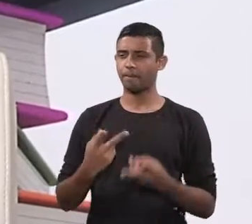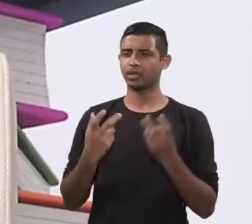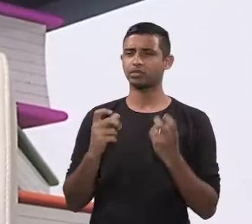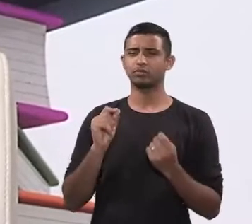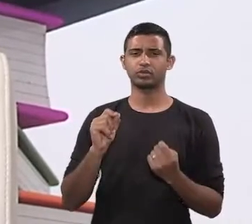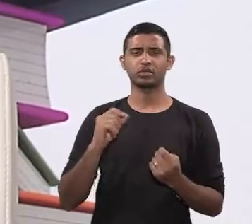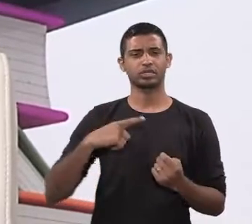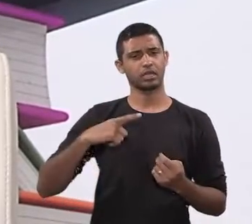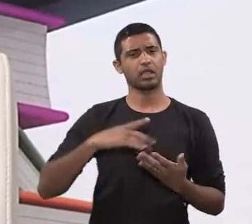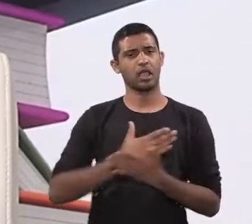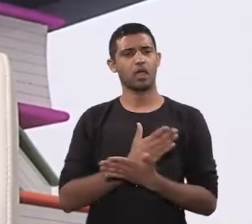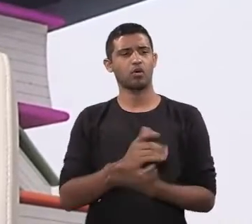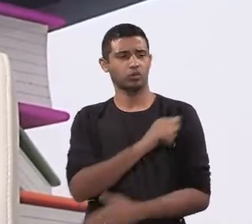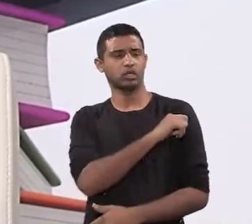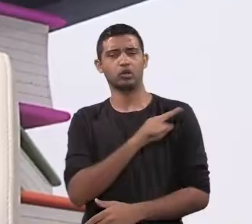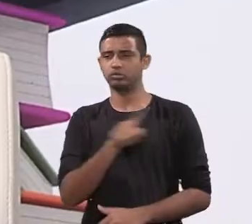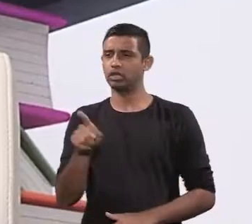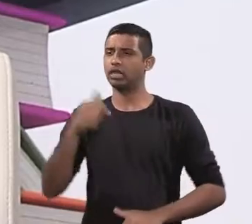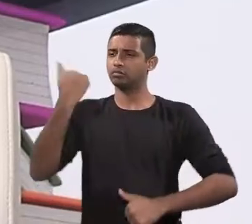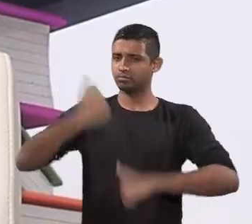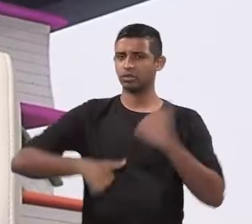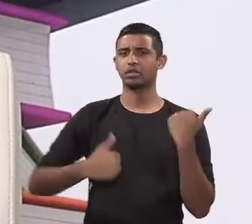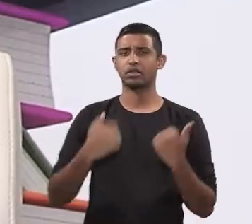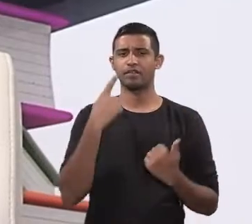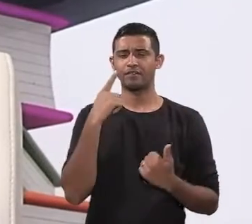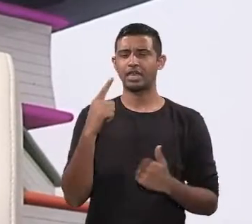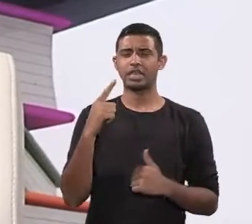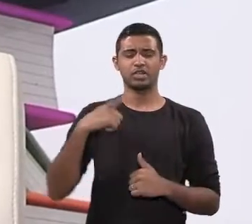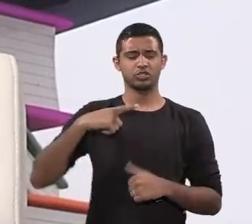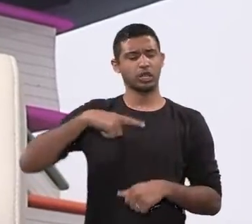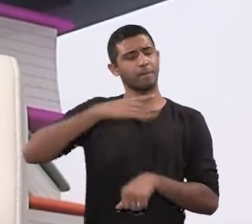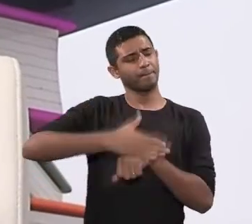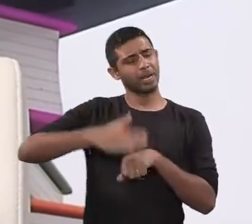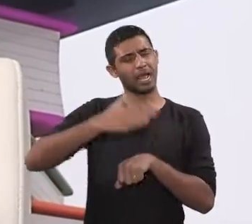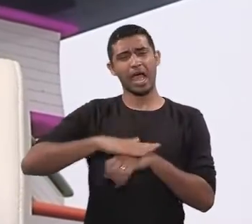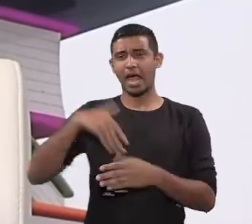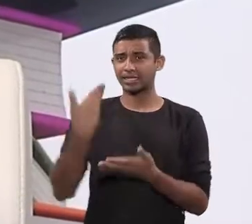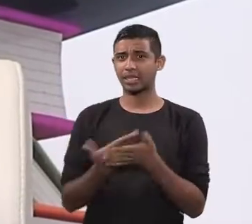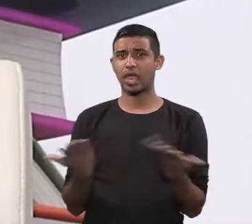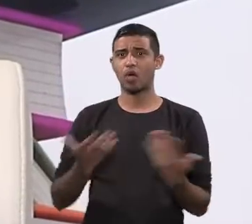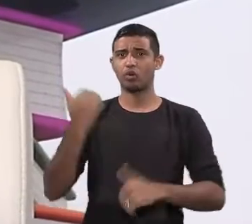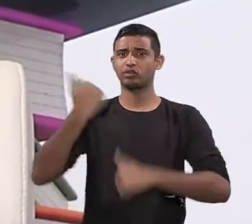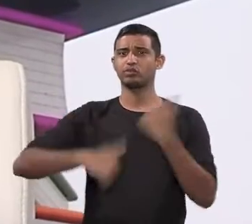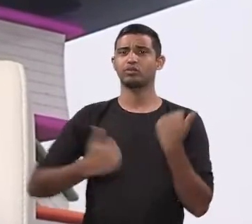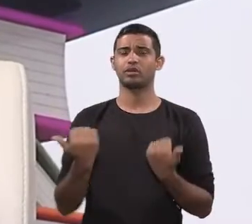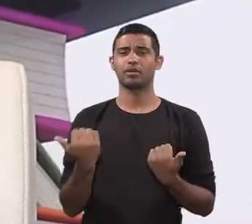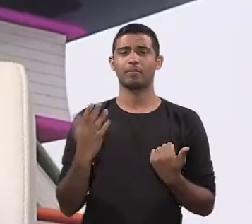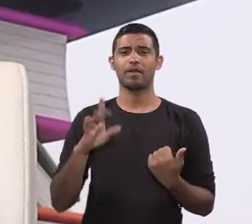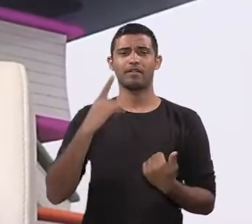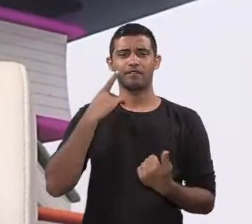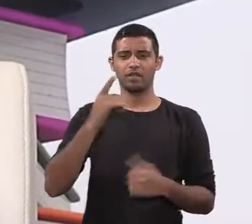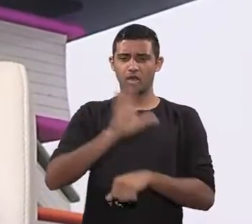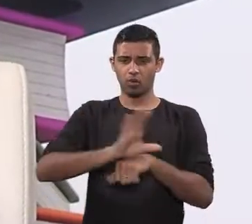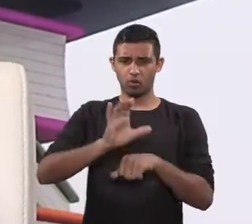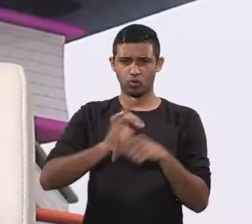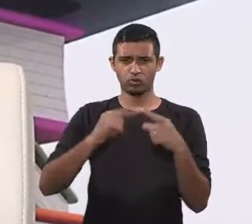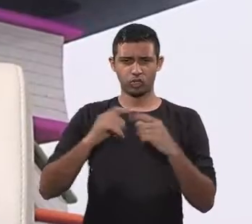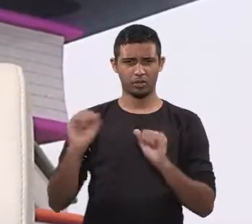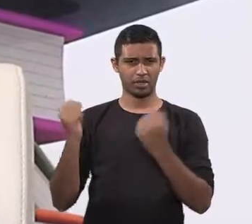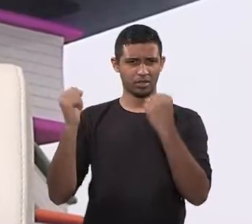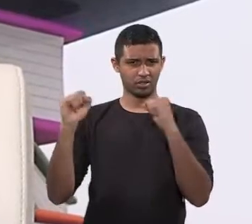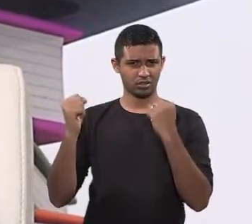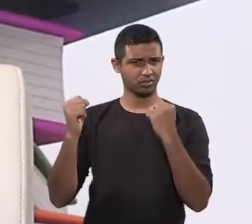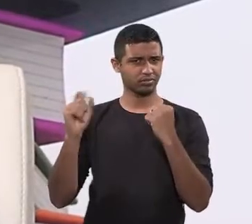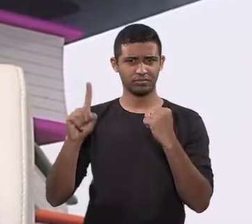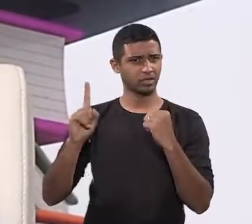percebo que a gente tem alunos que são atletas, que praticam modalidades esportivas até hoje, e na verdade o curso deles não é de educação